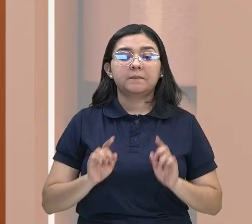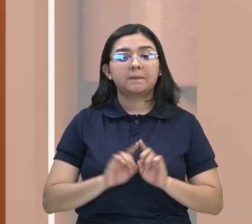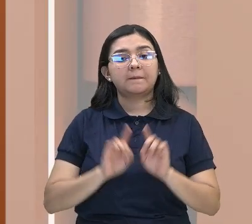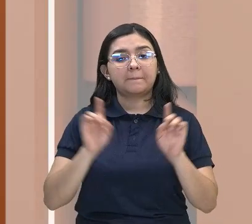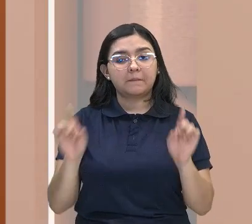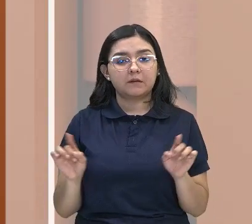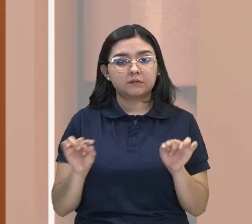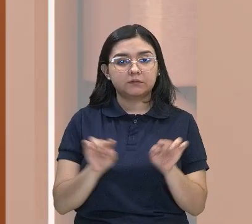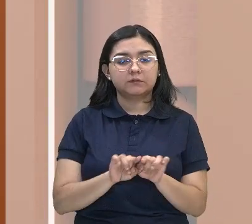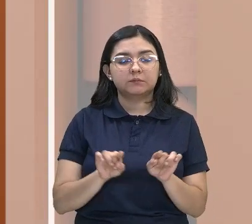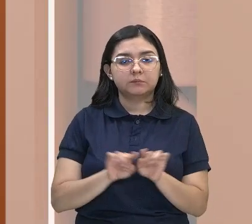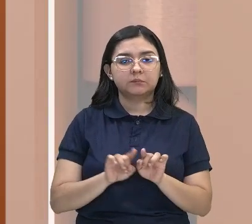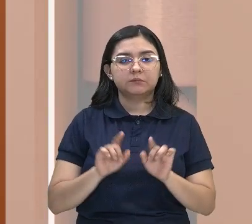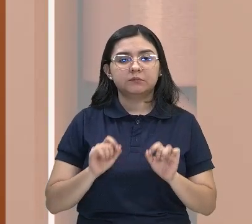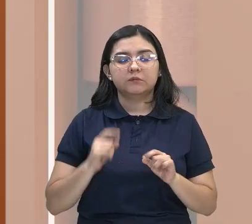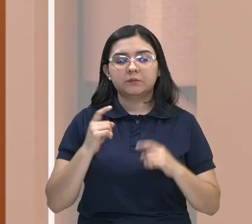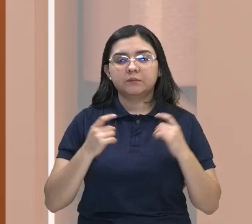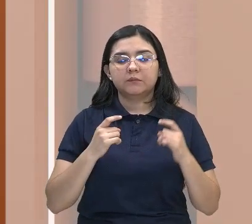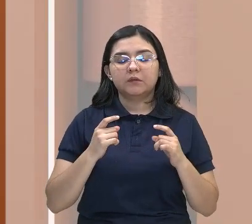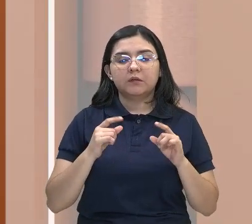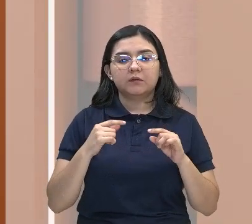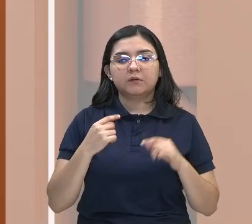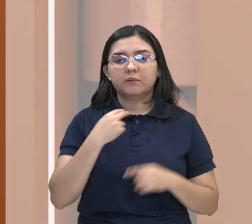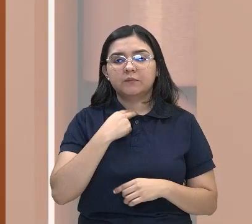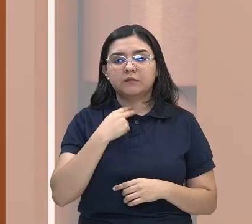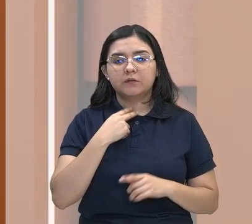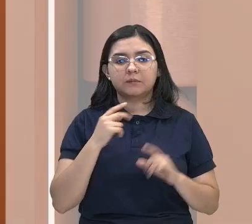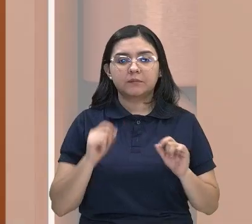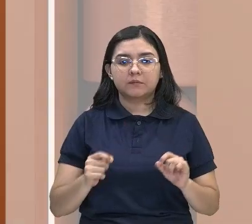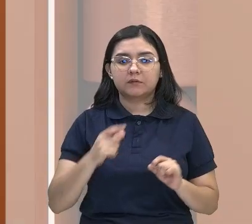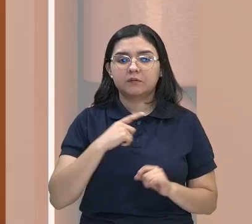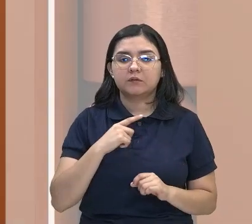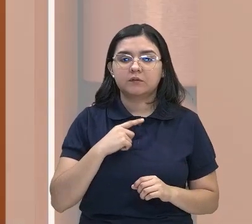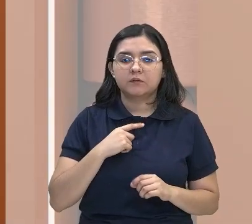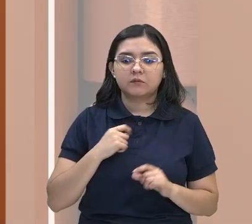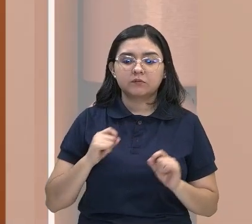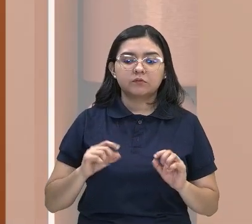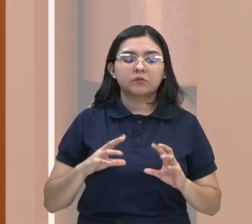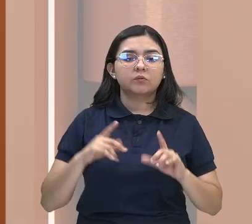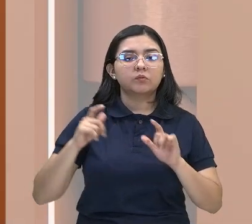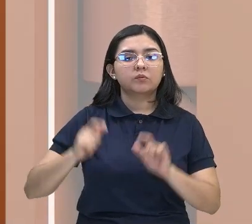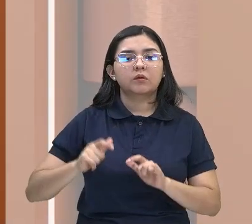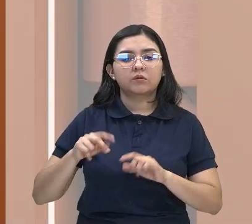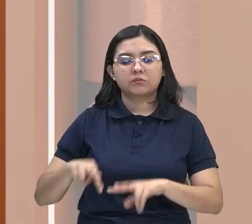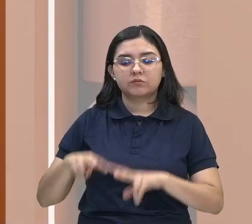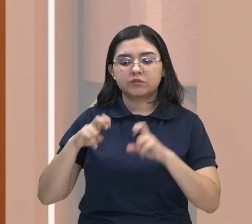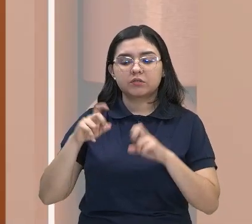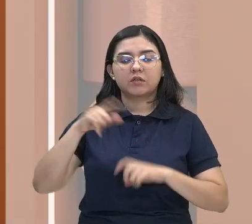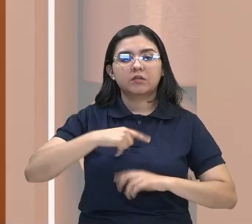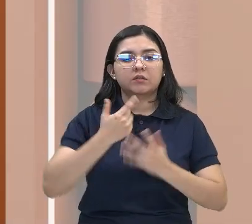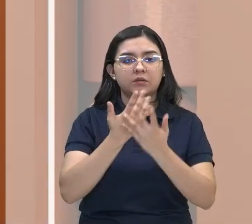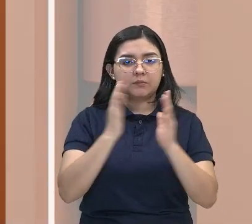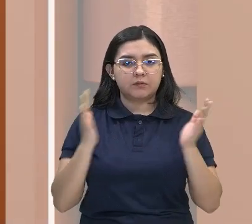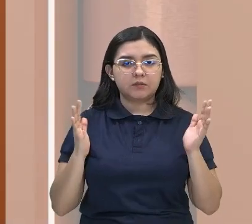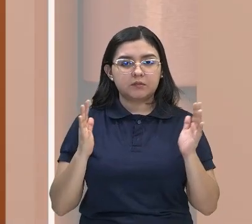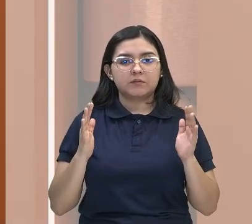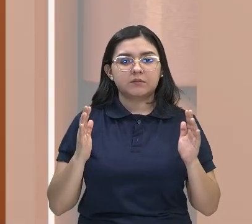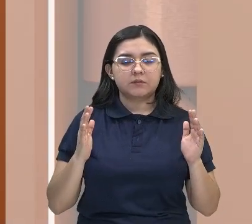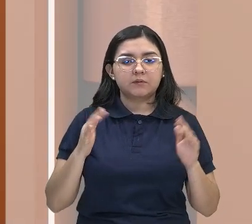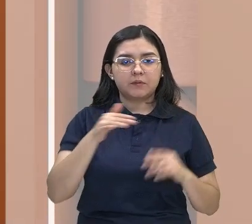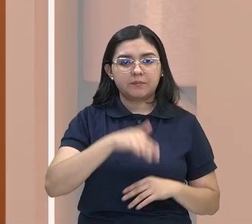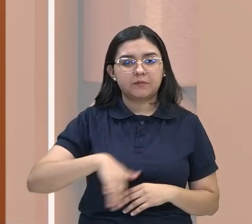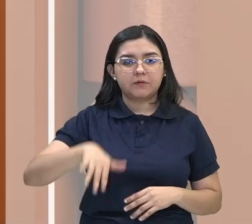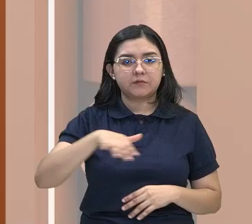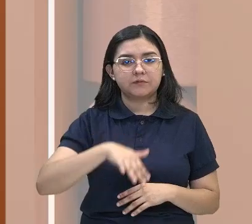mas também não podemos esquecer a fonte de tudo isso, que é a natureza, que é o